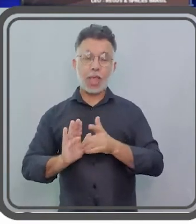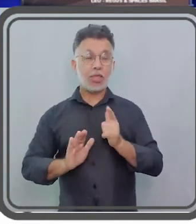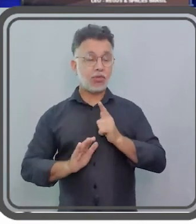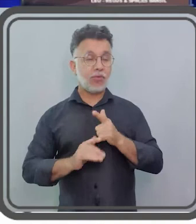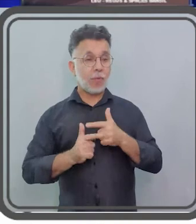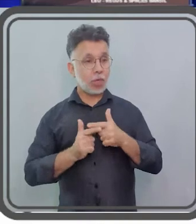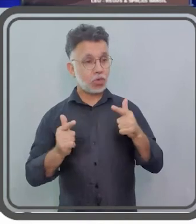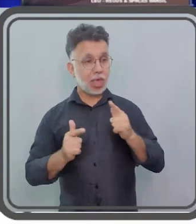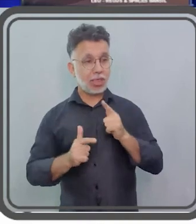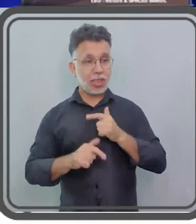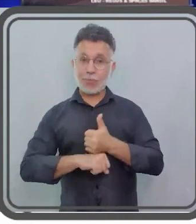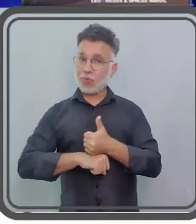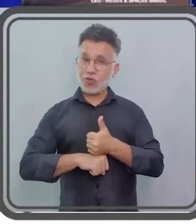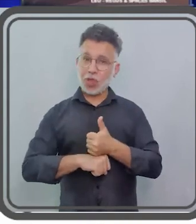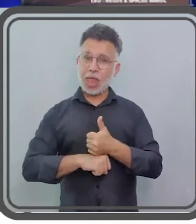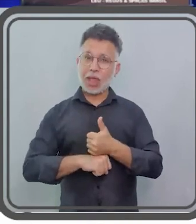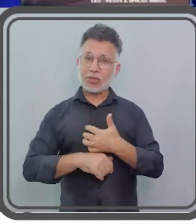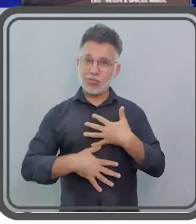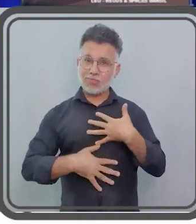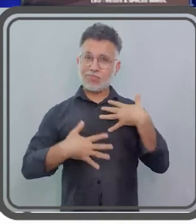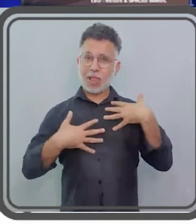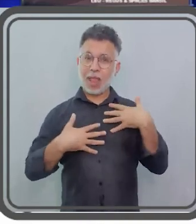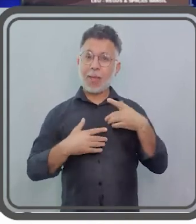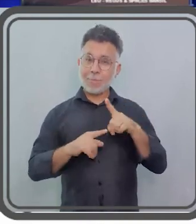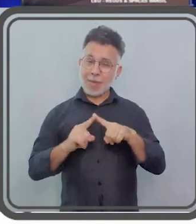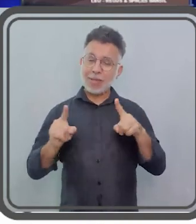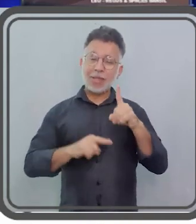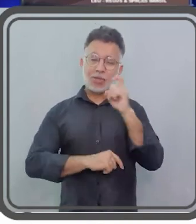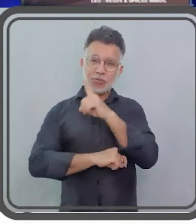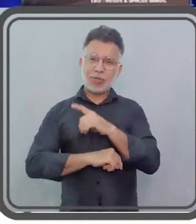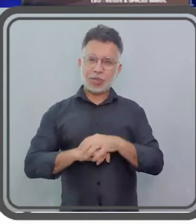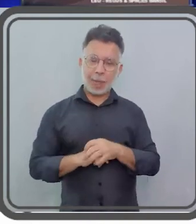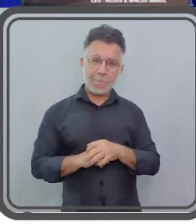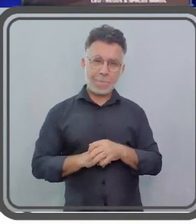bem engajados, mas é difícil.